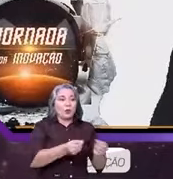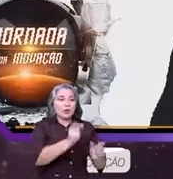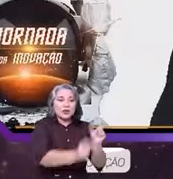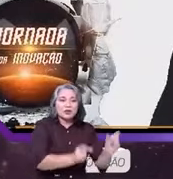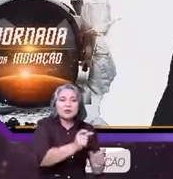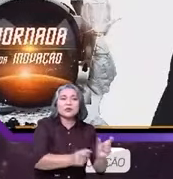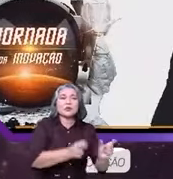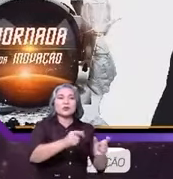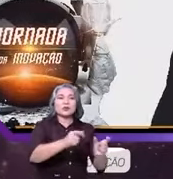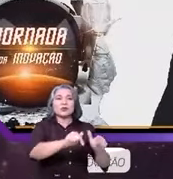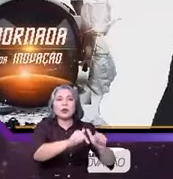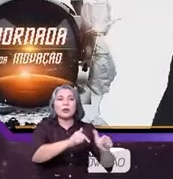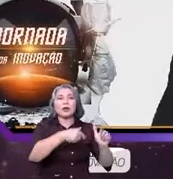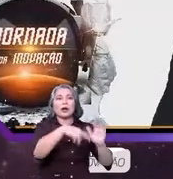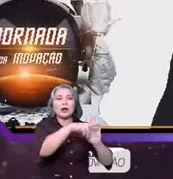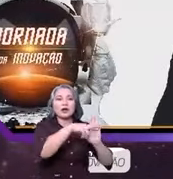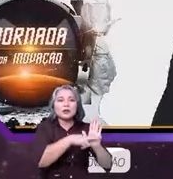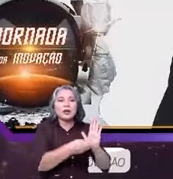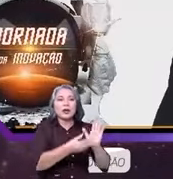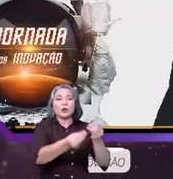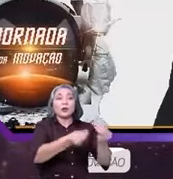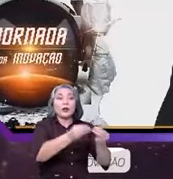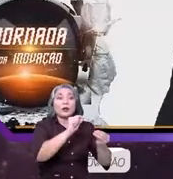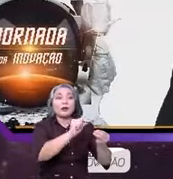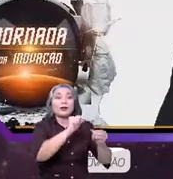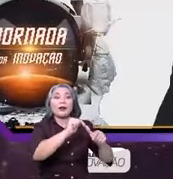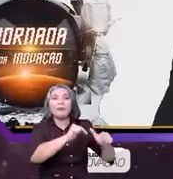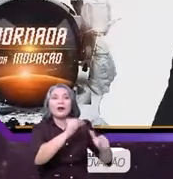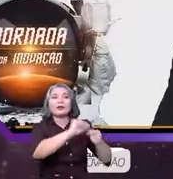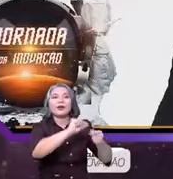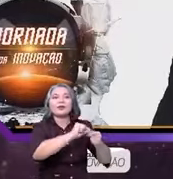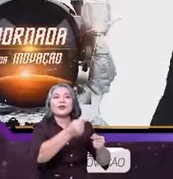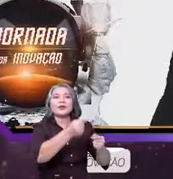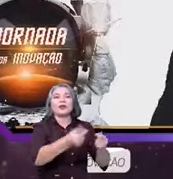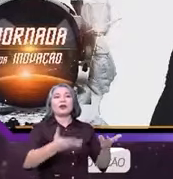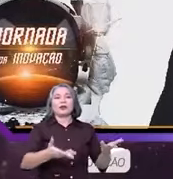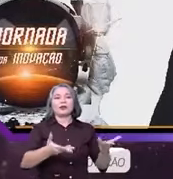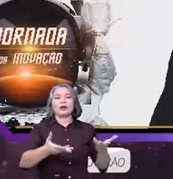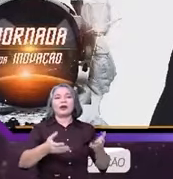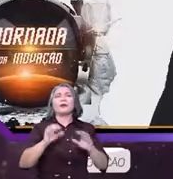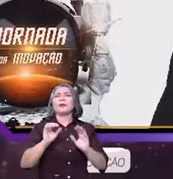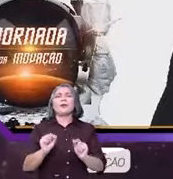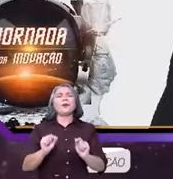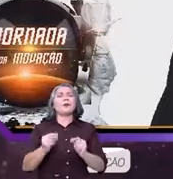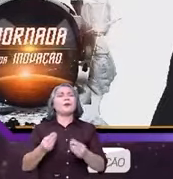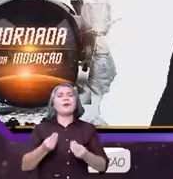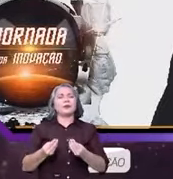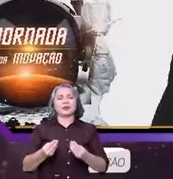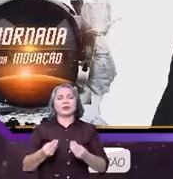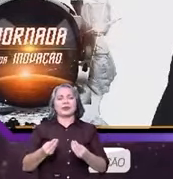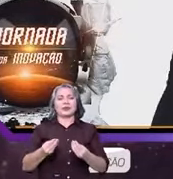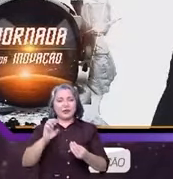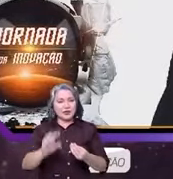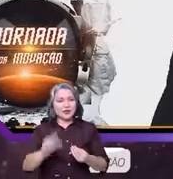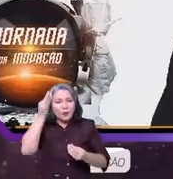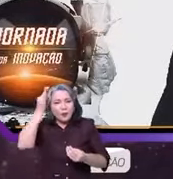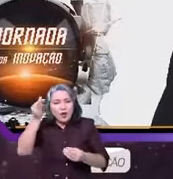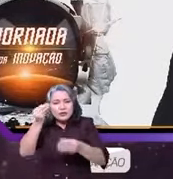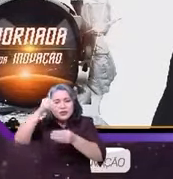administrativas públicas e também das atribuições dos cargos dos servidores públicos, como é que seria isso dentro